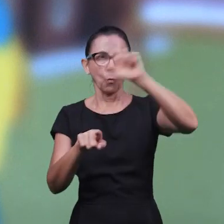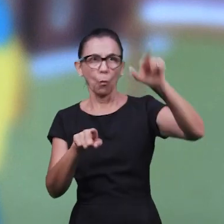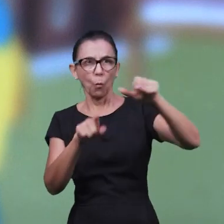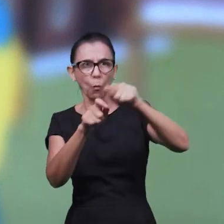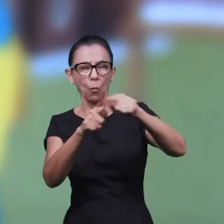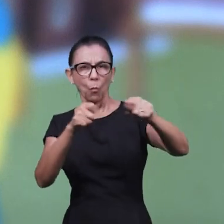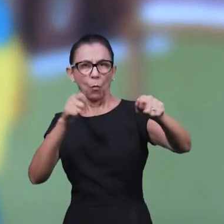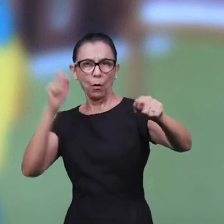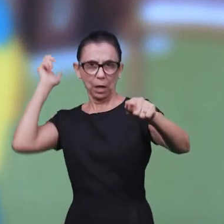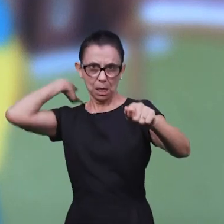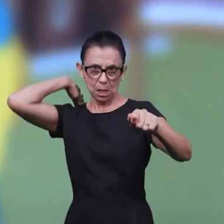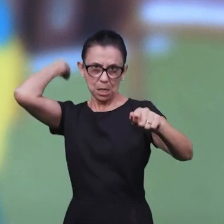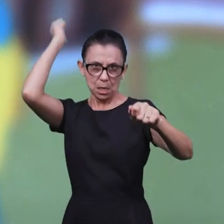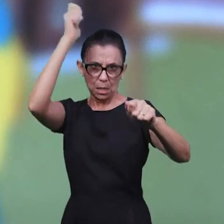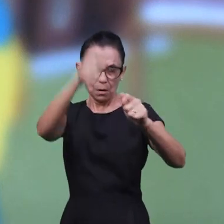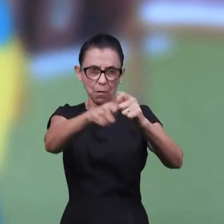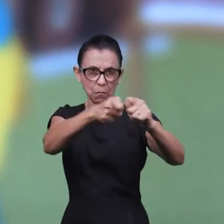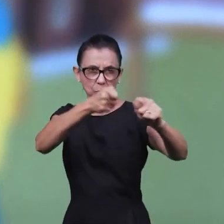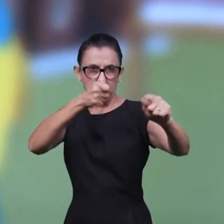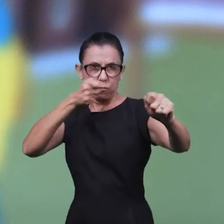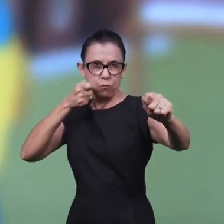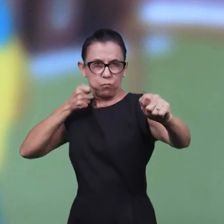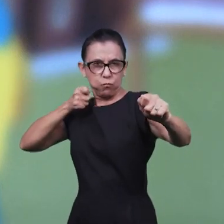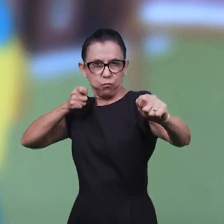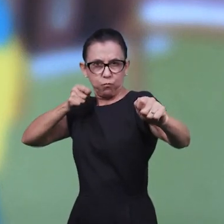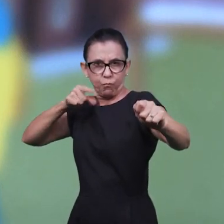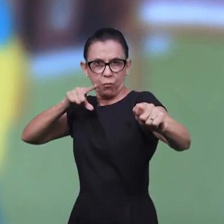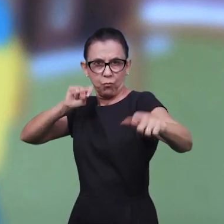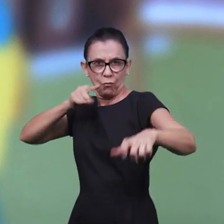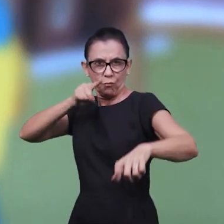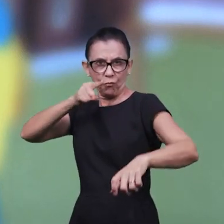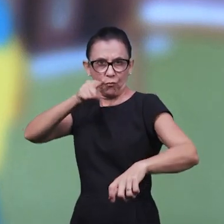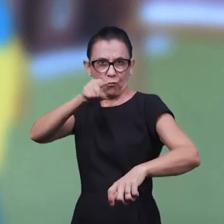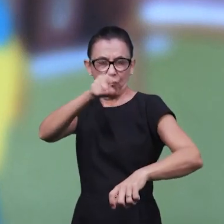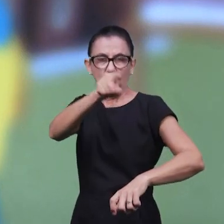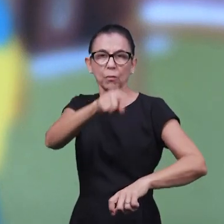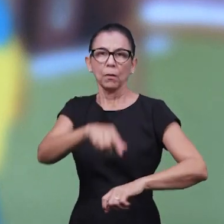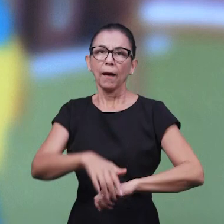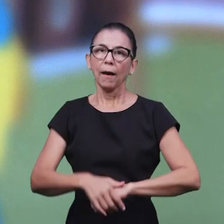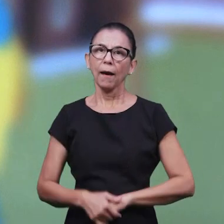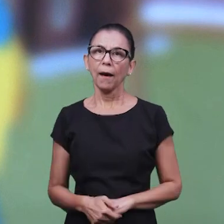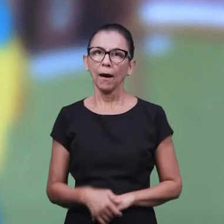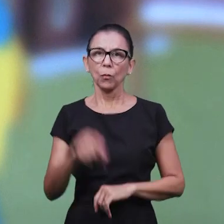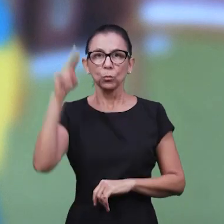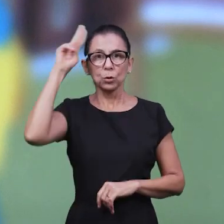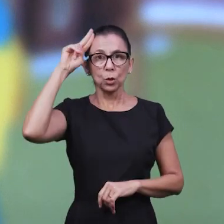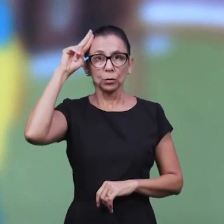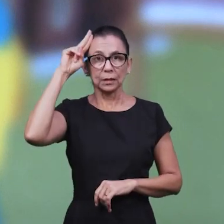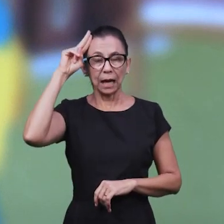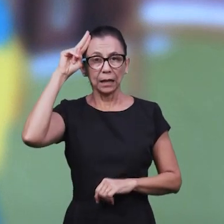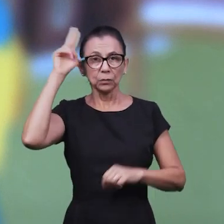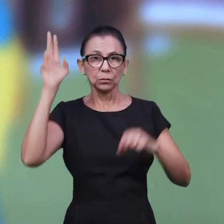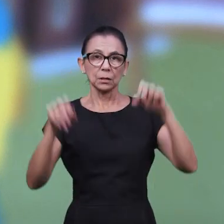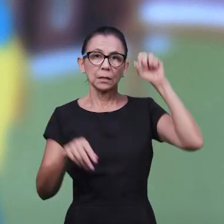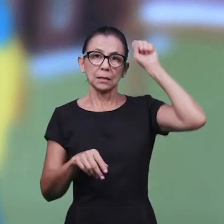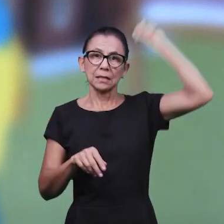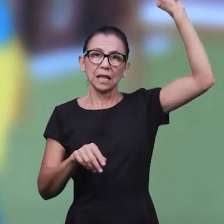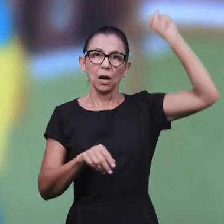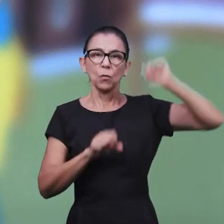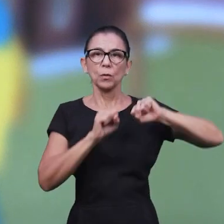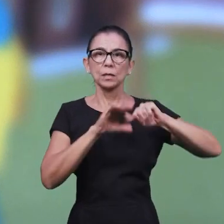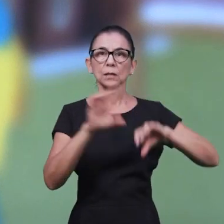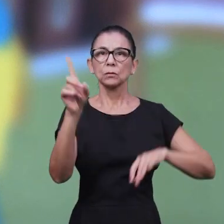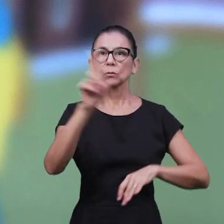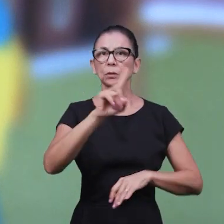atingir o inimigo de longe. Somente ele e seus filhos usavam o arco. Isso fez o exército de Israel